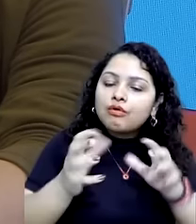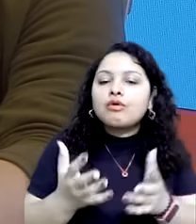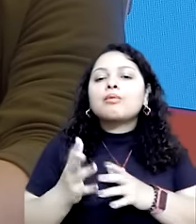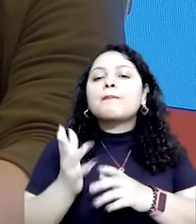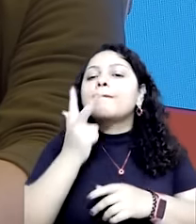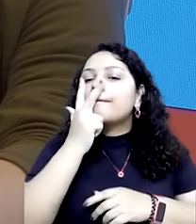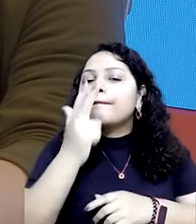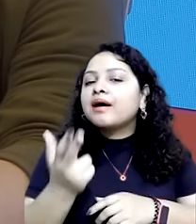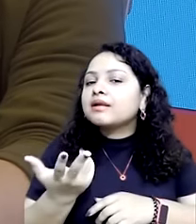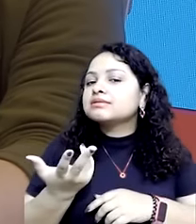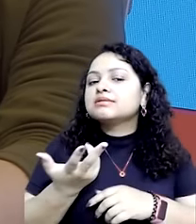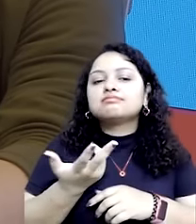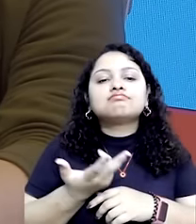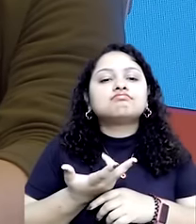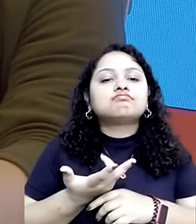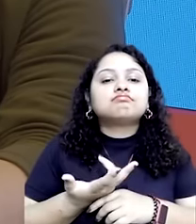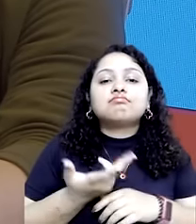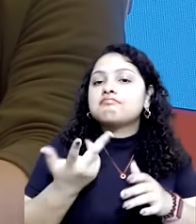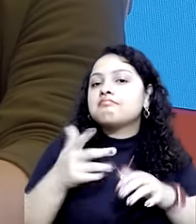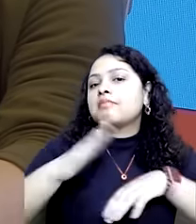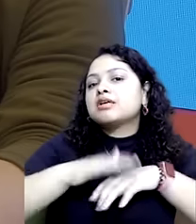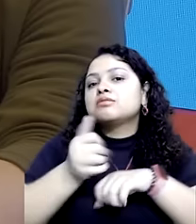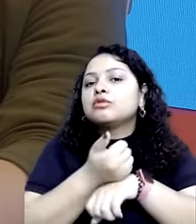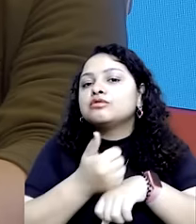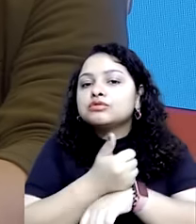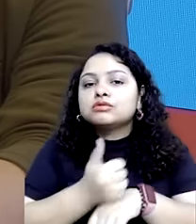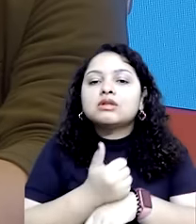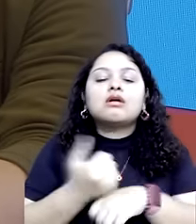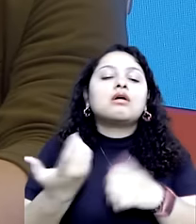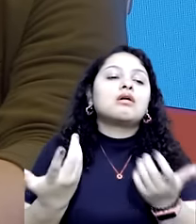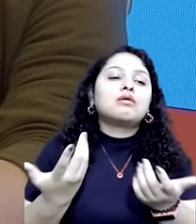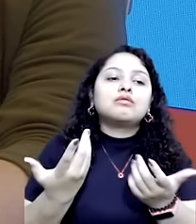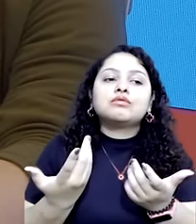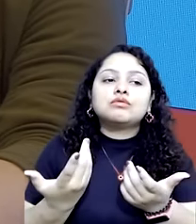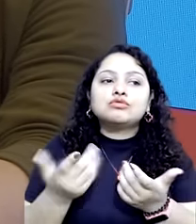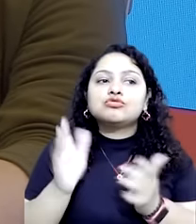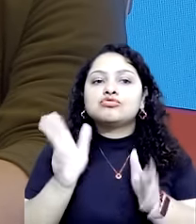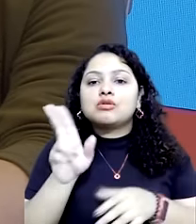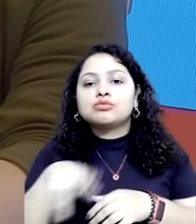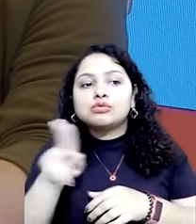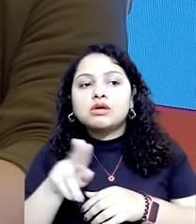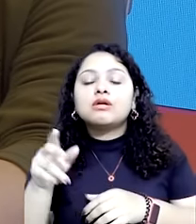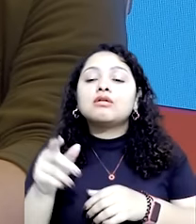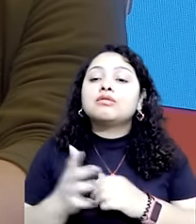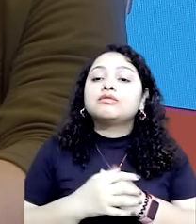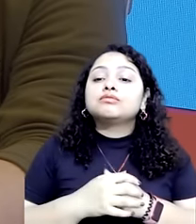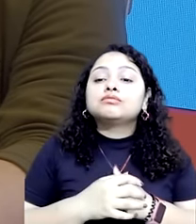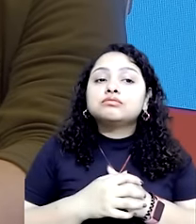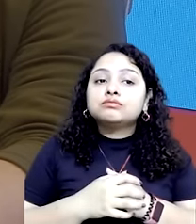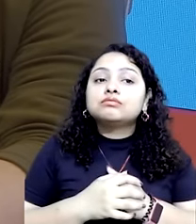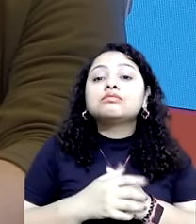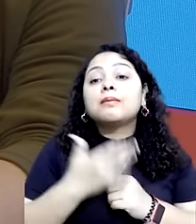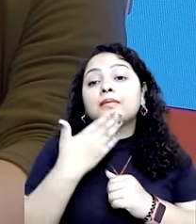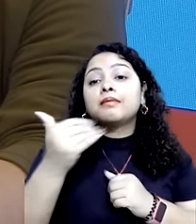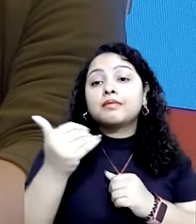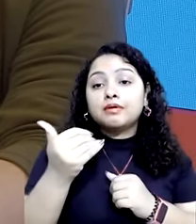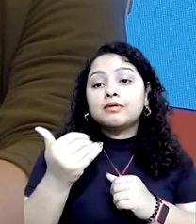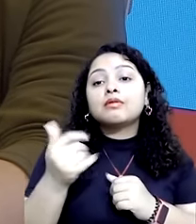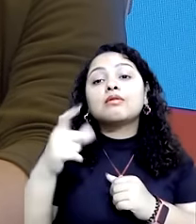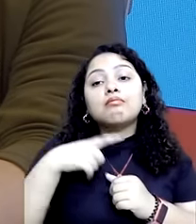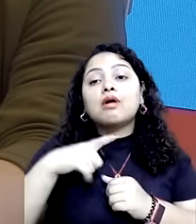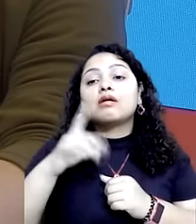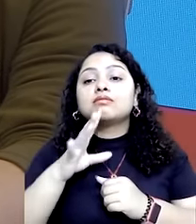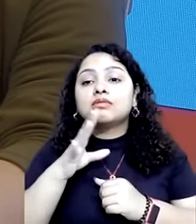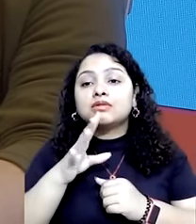ar ali né de de de de ser mais profissional né de ter um negócio ai já usaram edição Então quem tá vendo já já vê que tem um negócio mais